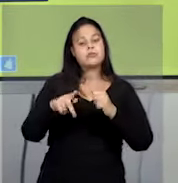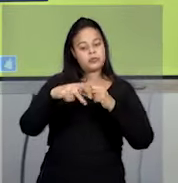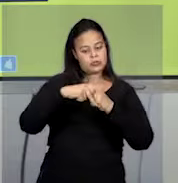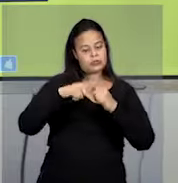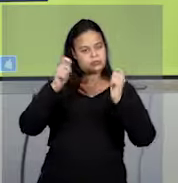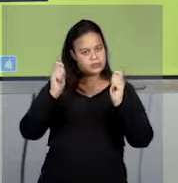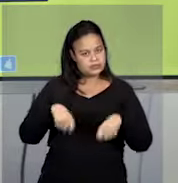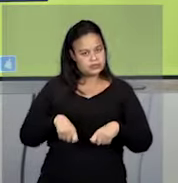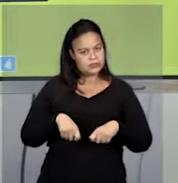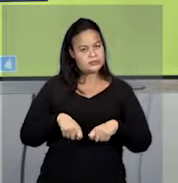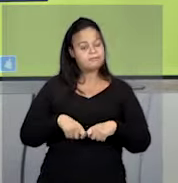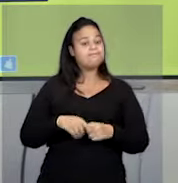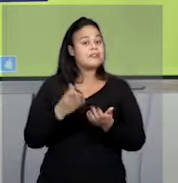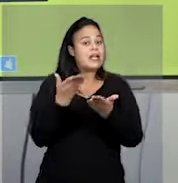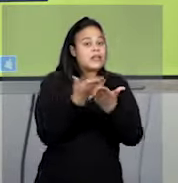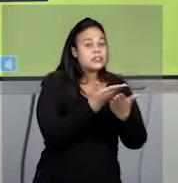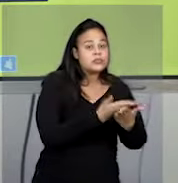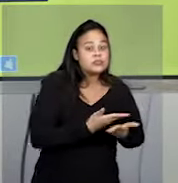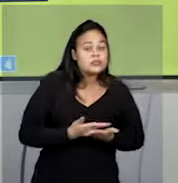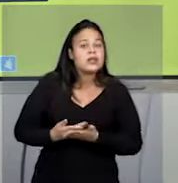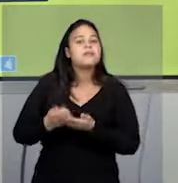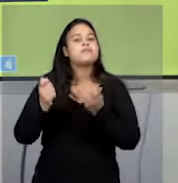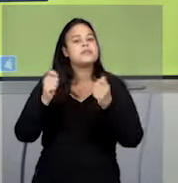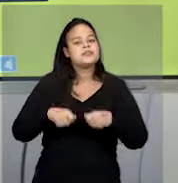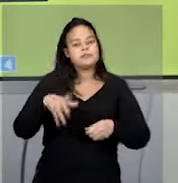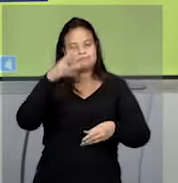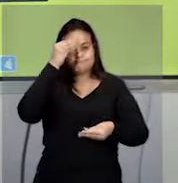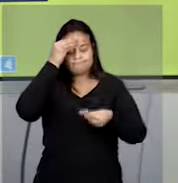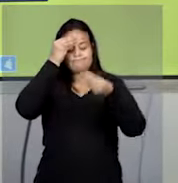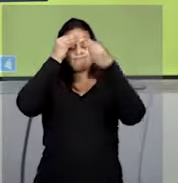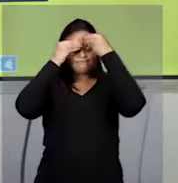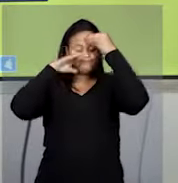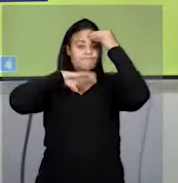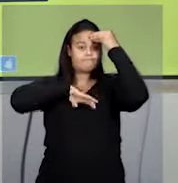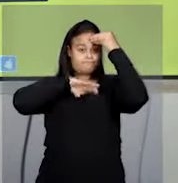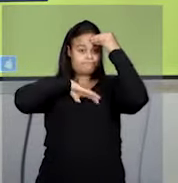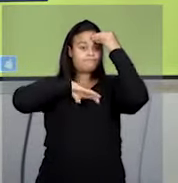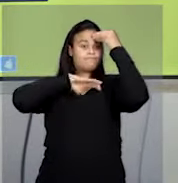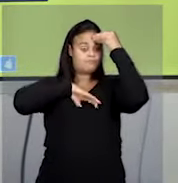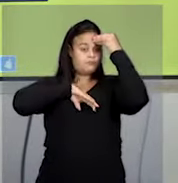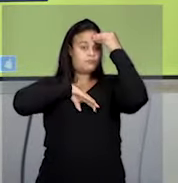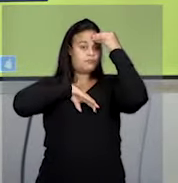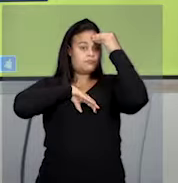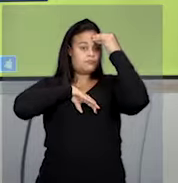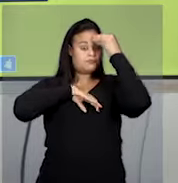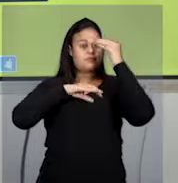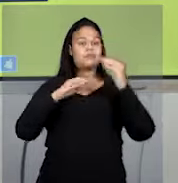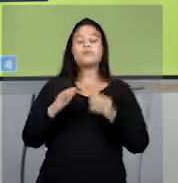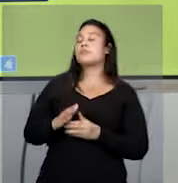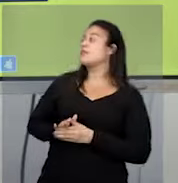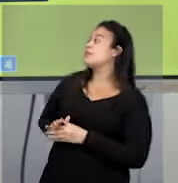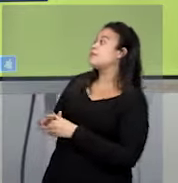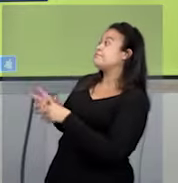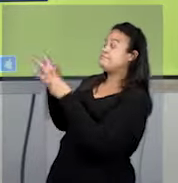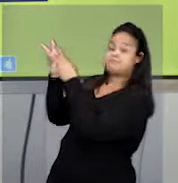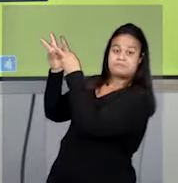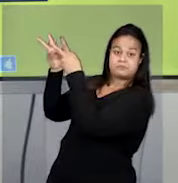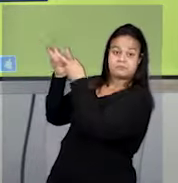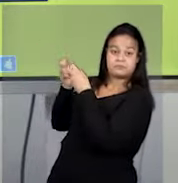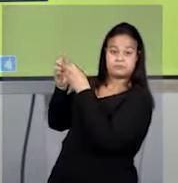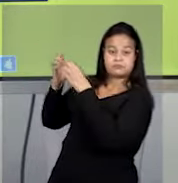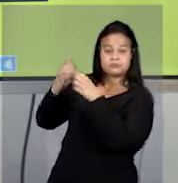organizar, estudando nós precisamos conhecer. Eles têm, uma parte deles tem